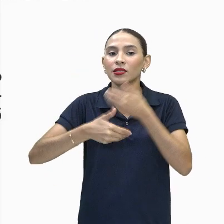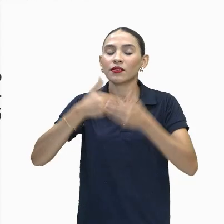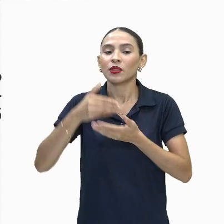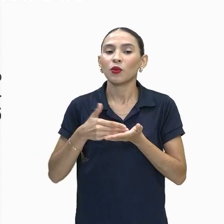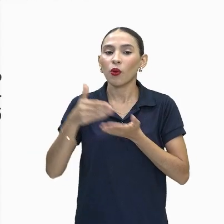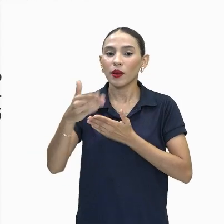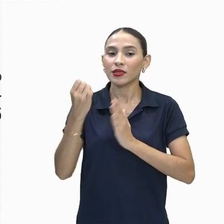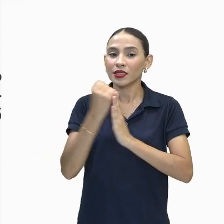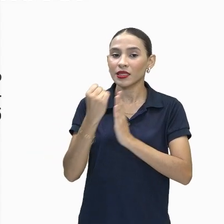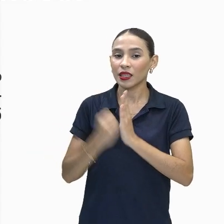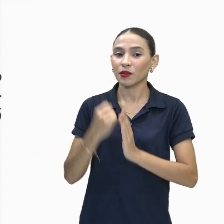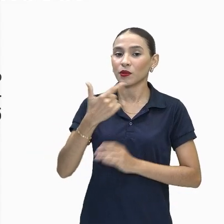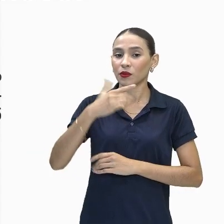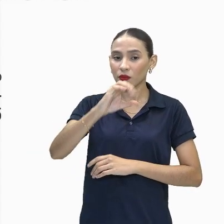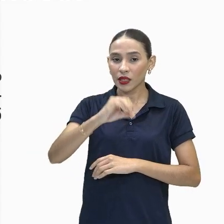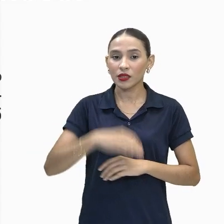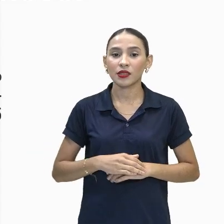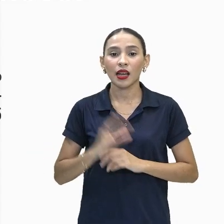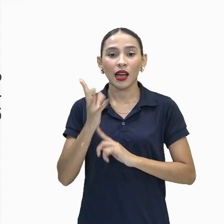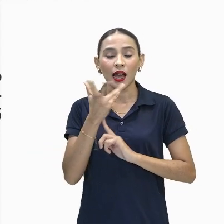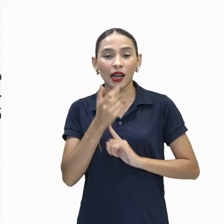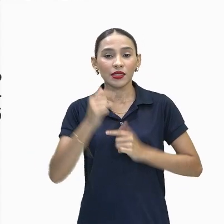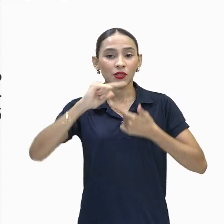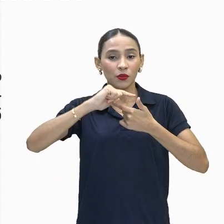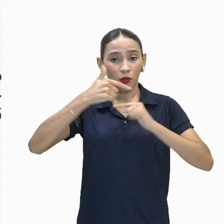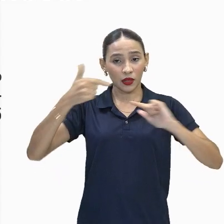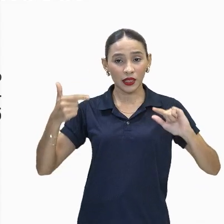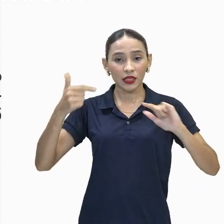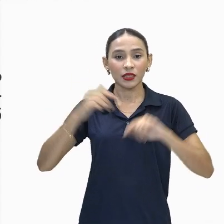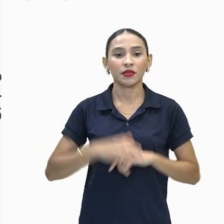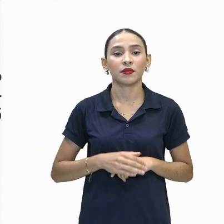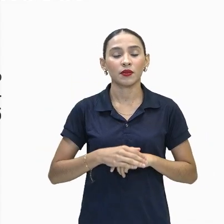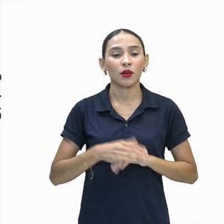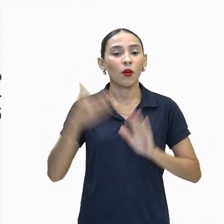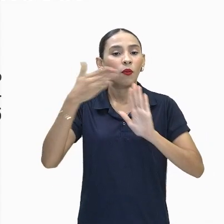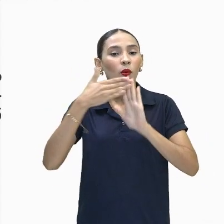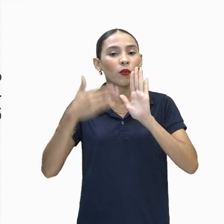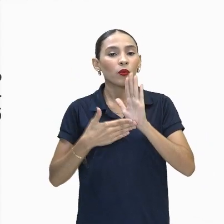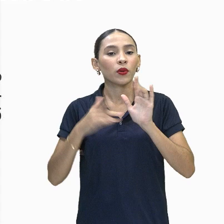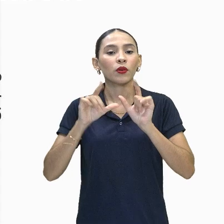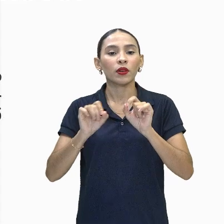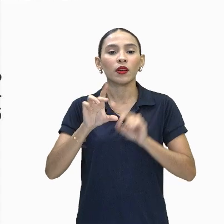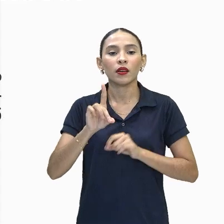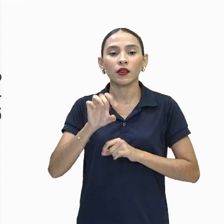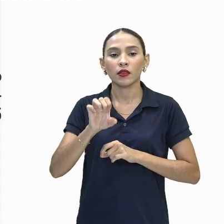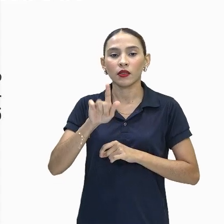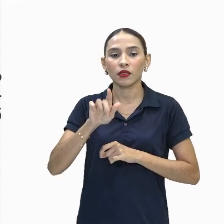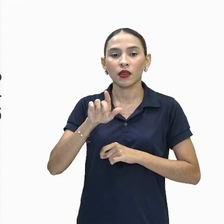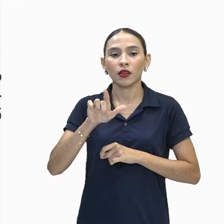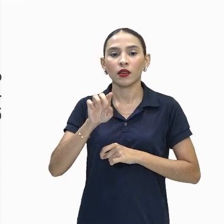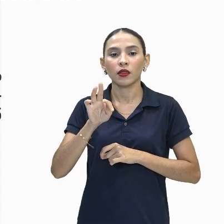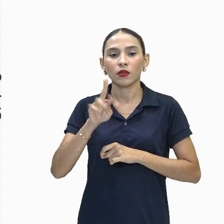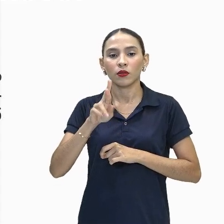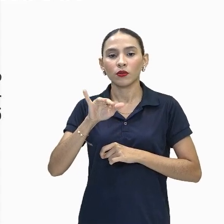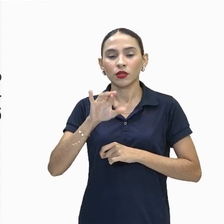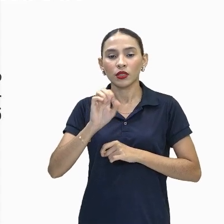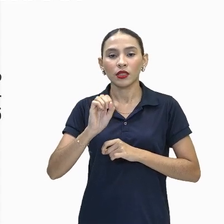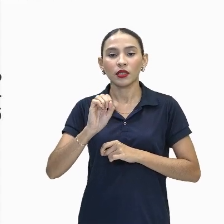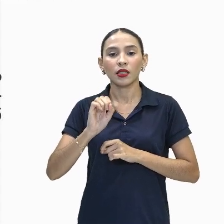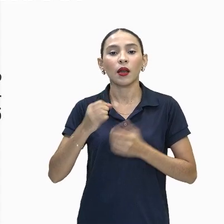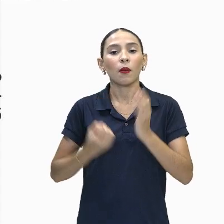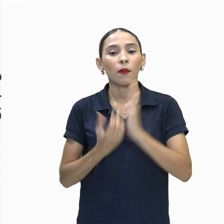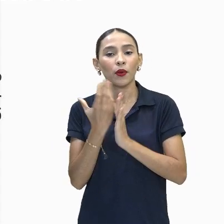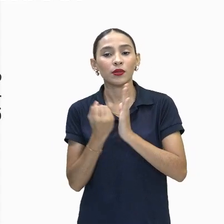início do século XX por artistas modernistas e que propunham deglutir o alheio para produzir